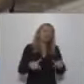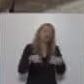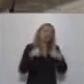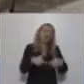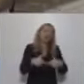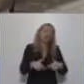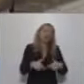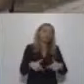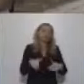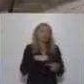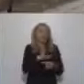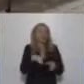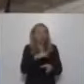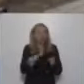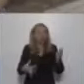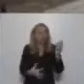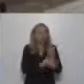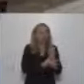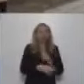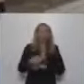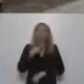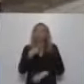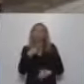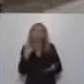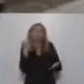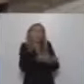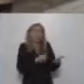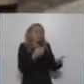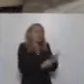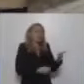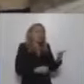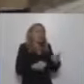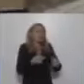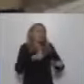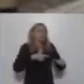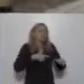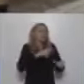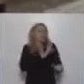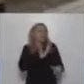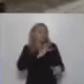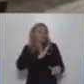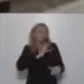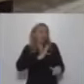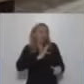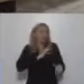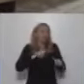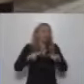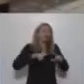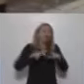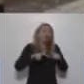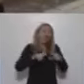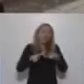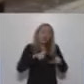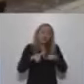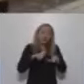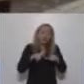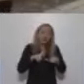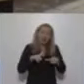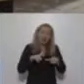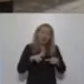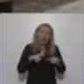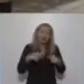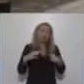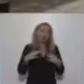segurança, é um absurdo. Você não pode obrigar o policial a trabalhar na folga. Tem que ser facultativo. A